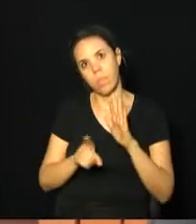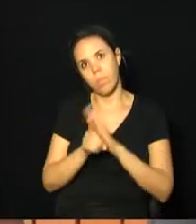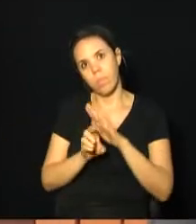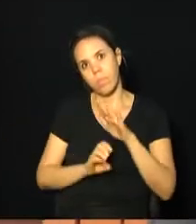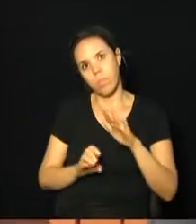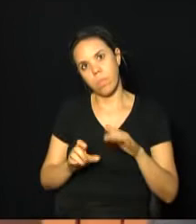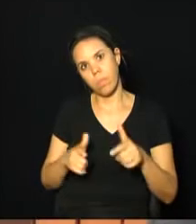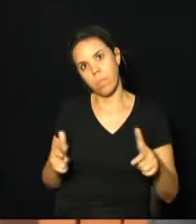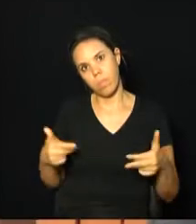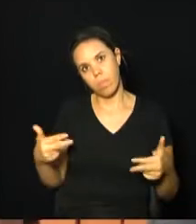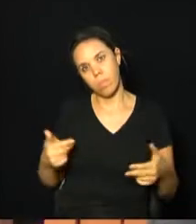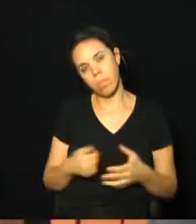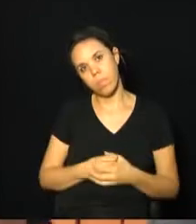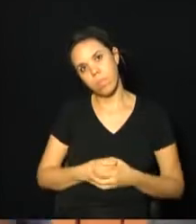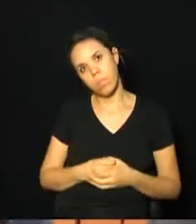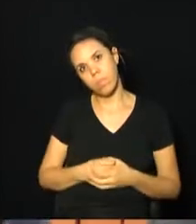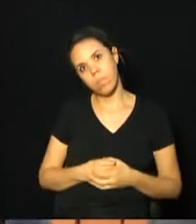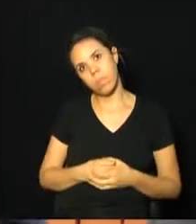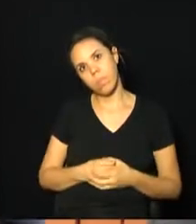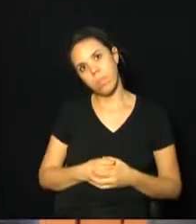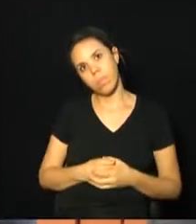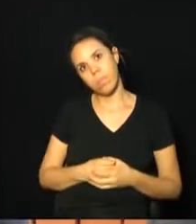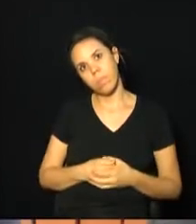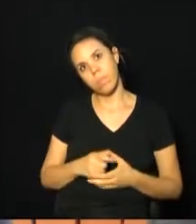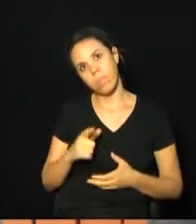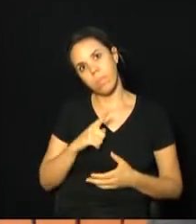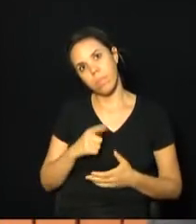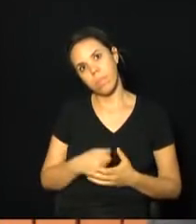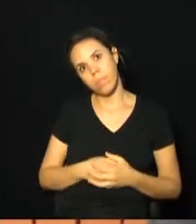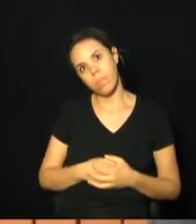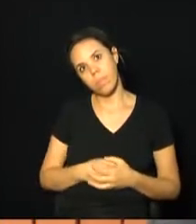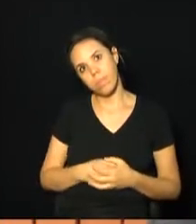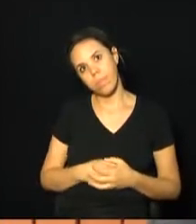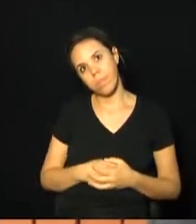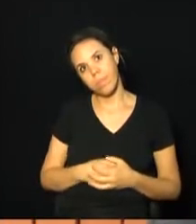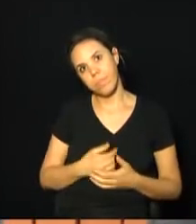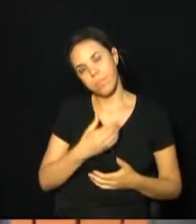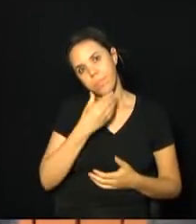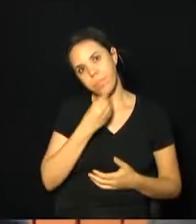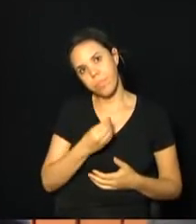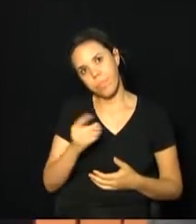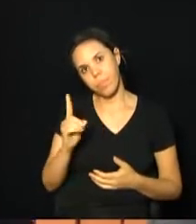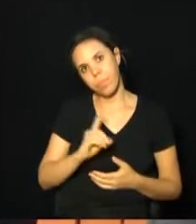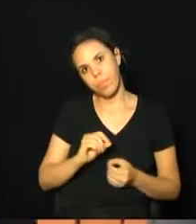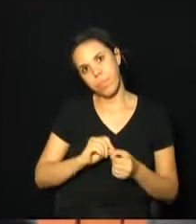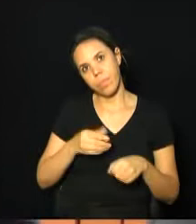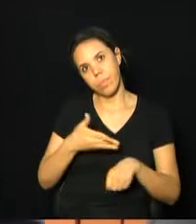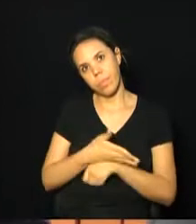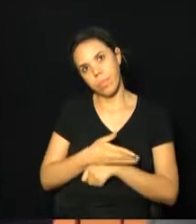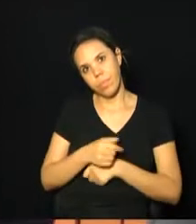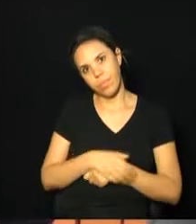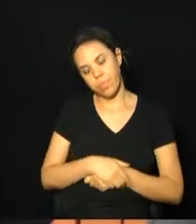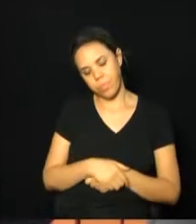empresário, inclusive teve um senhor que fez uma visita para a